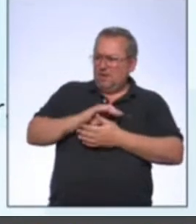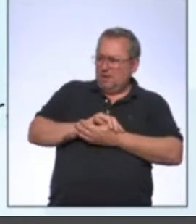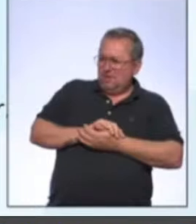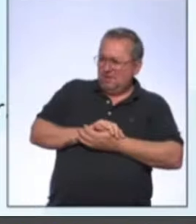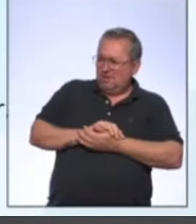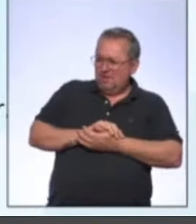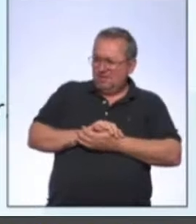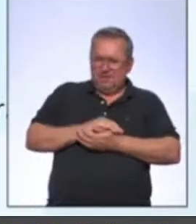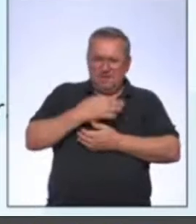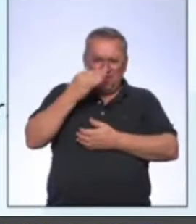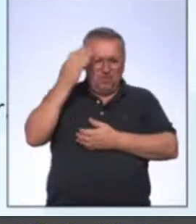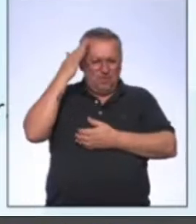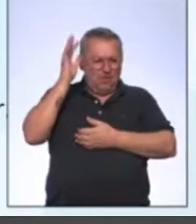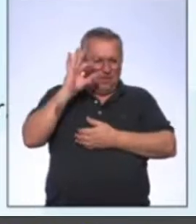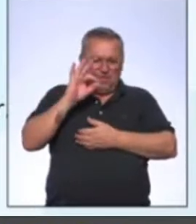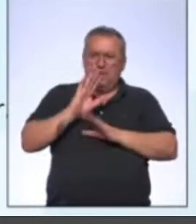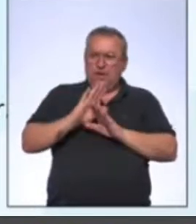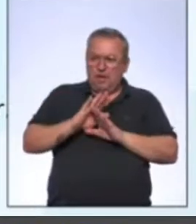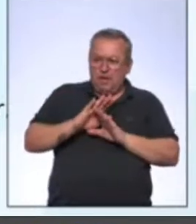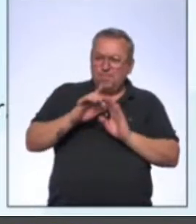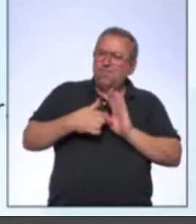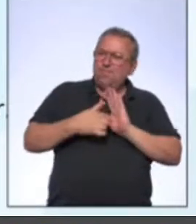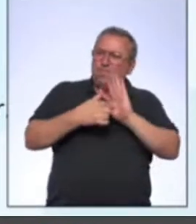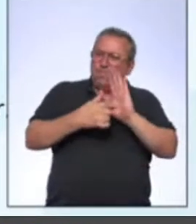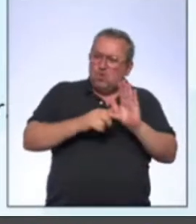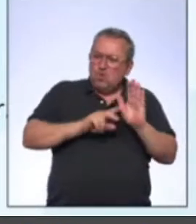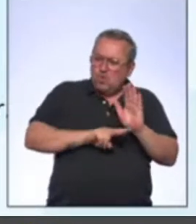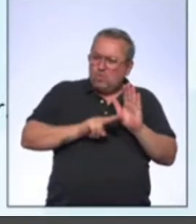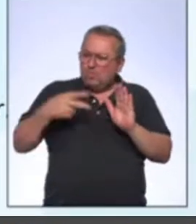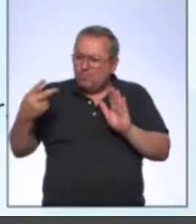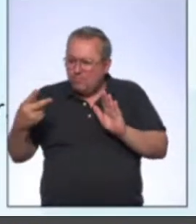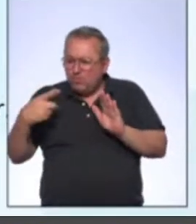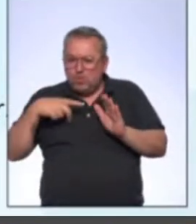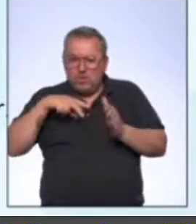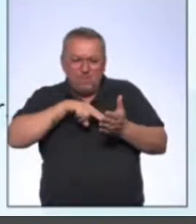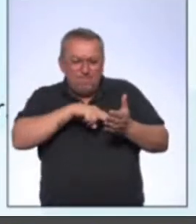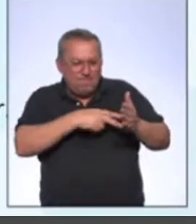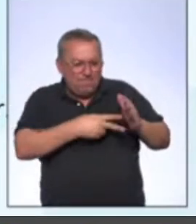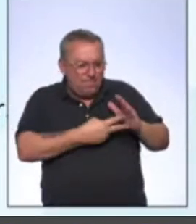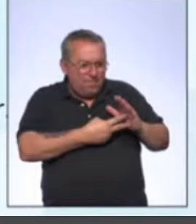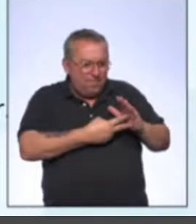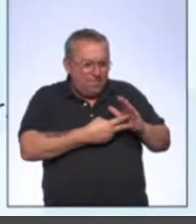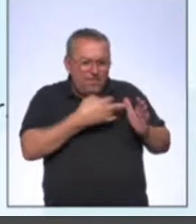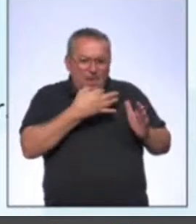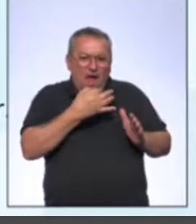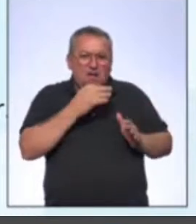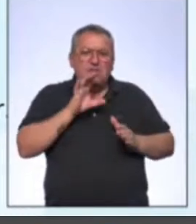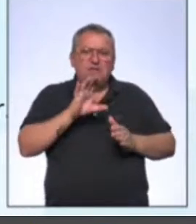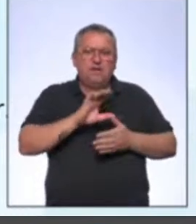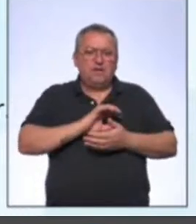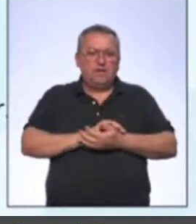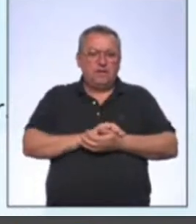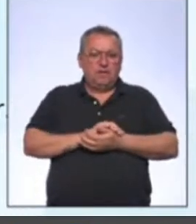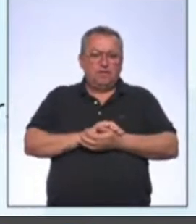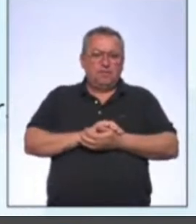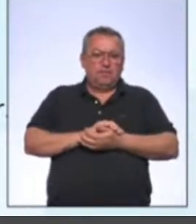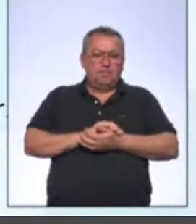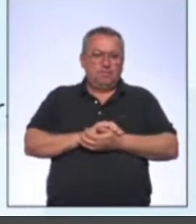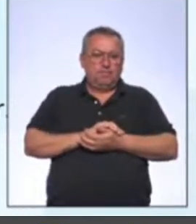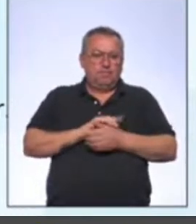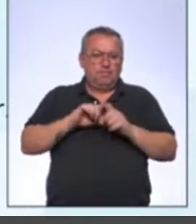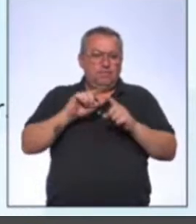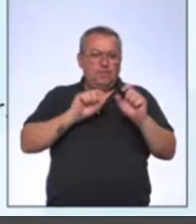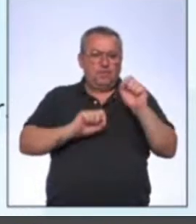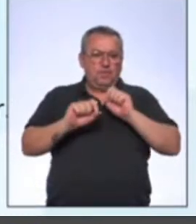Nossa, acho que eu não entendi isso. Vou ler de novo. Demonstrar o contrário do que se quis dizer. O que vocês acham que é isso? Ora, nada